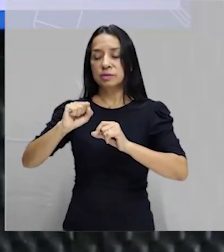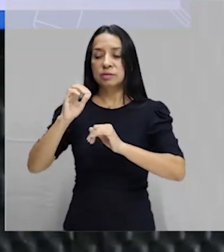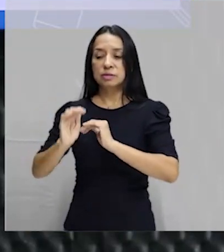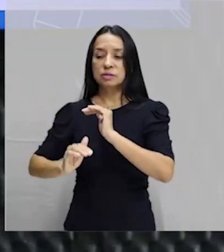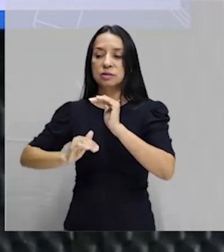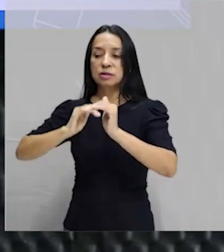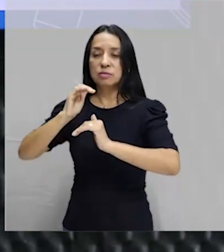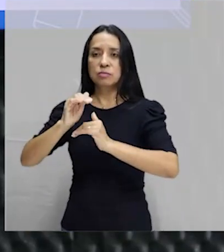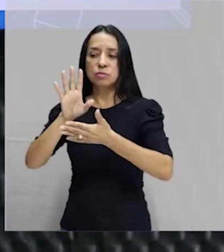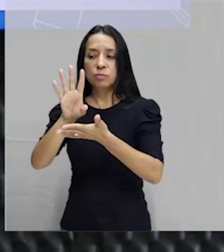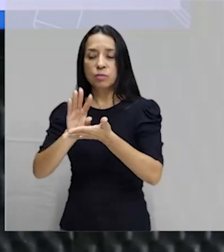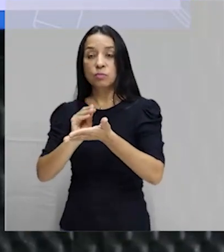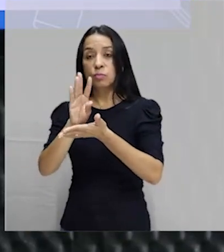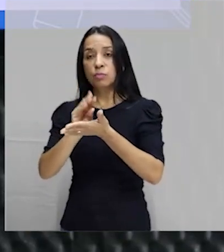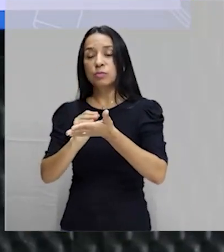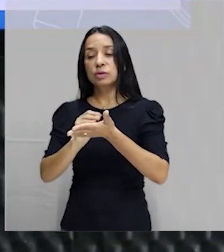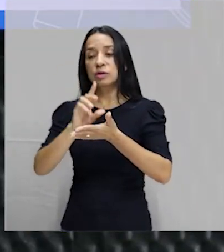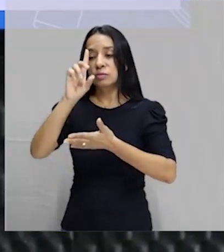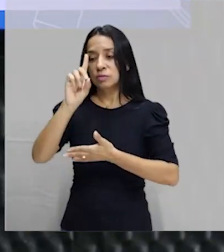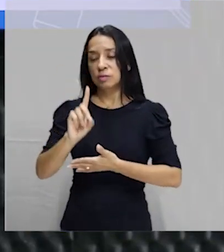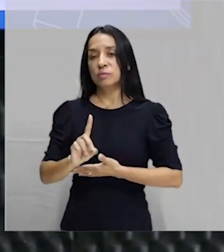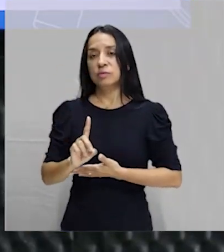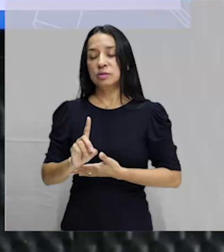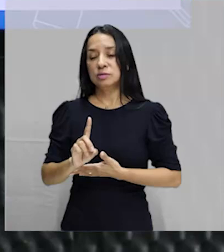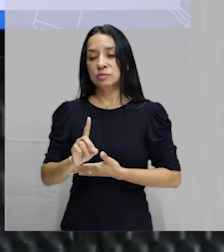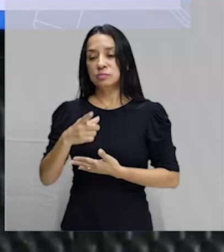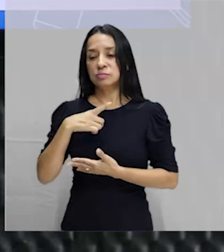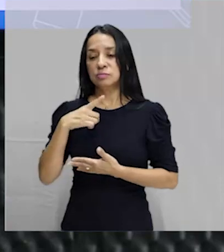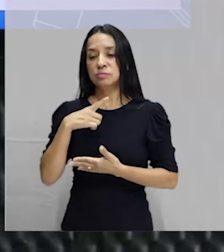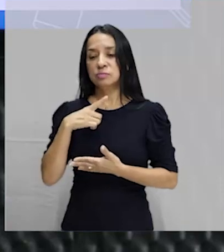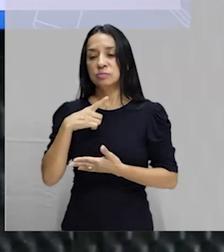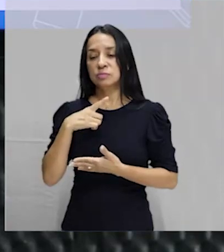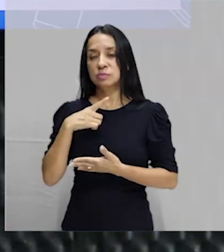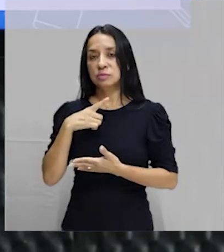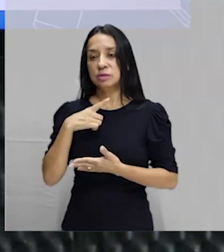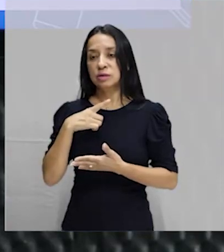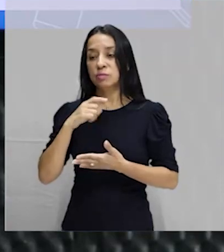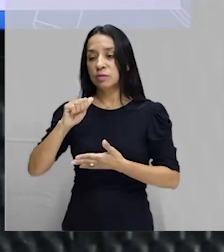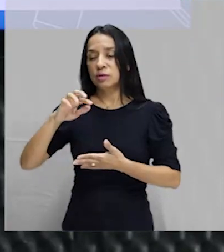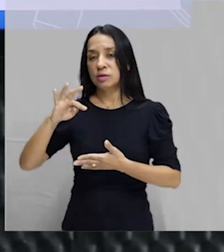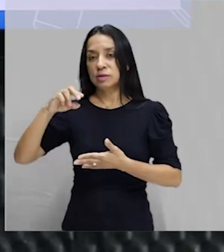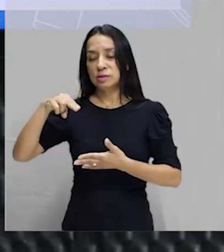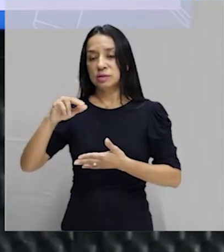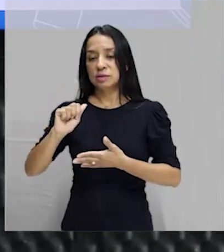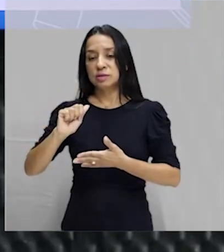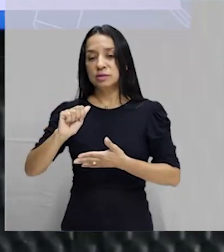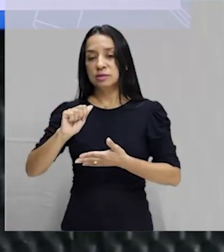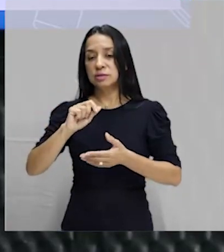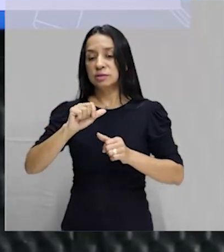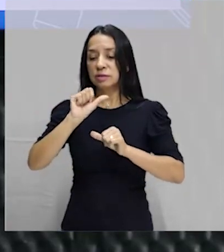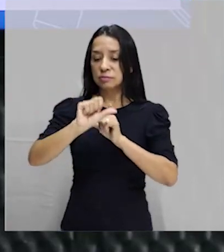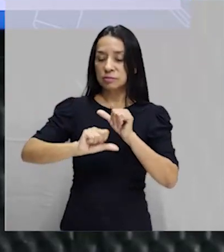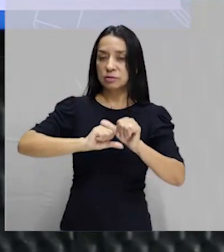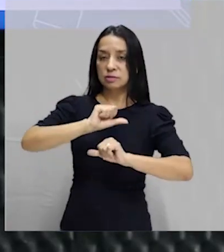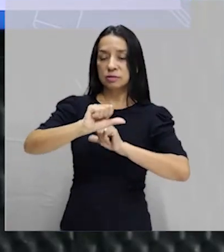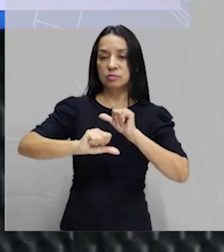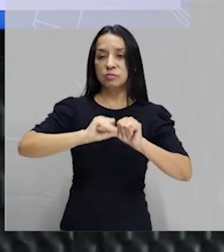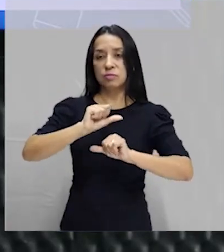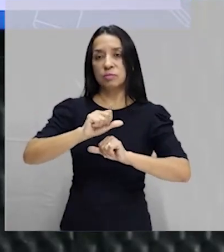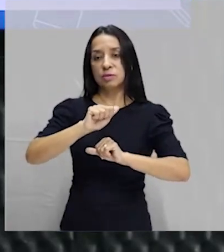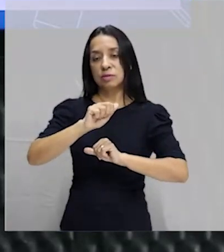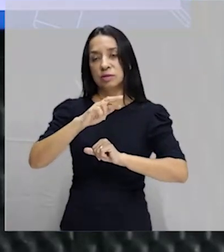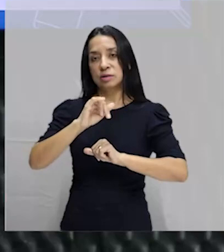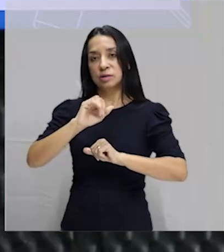modelo democrático. Nós teremos uma Atenas saindo do modelo aristocrático e evoluindo para um modelo